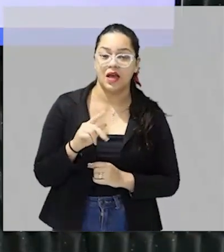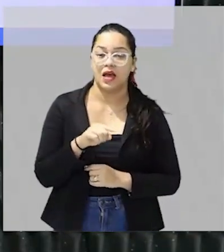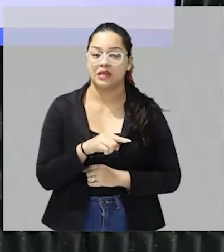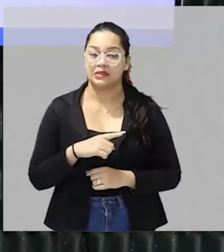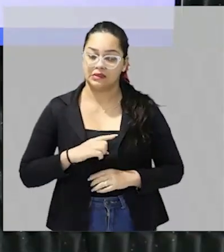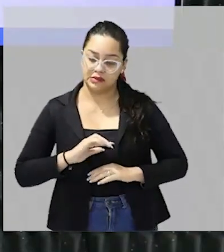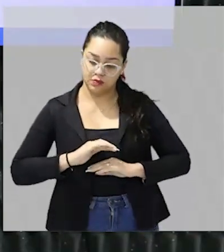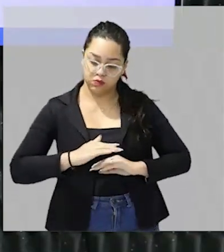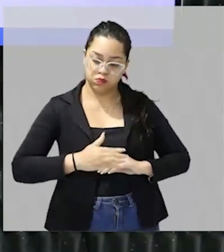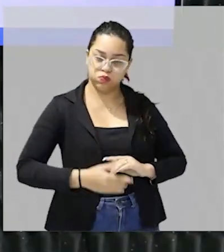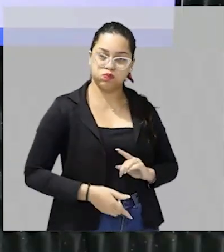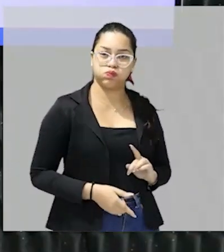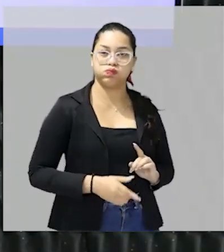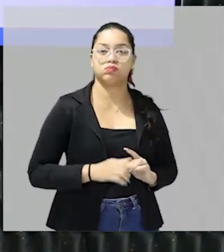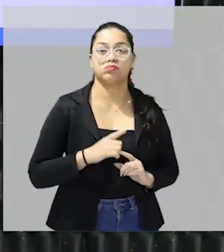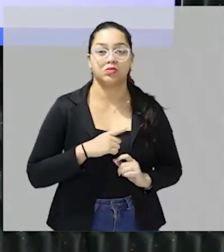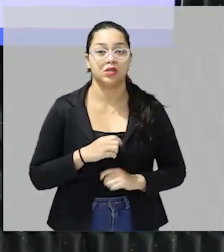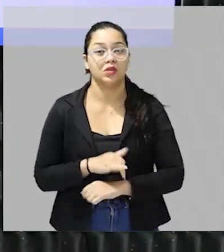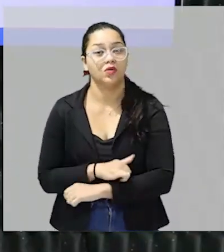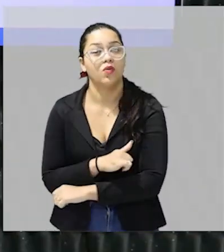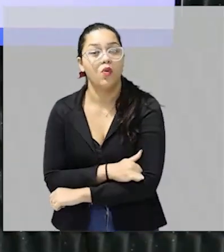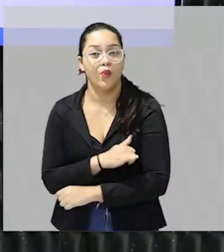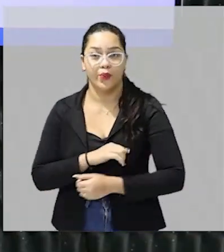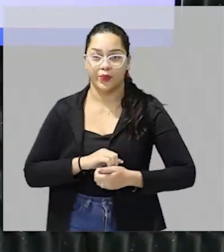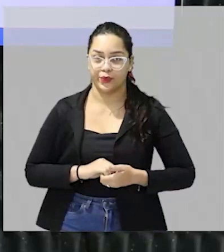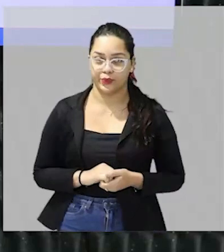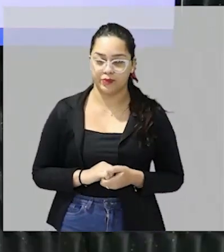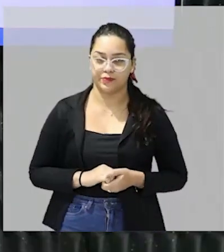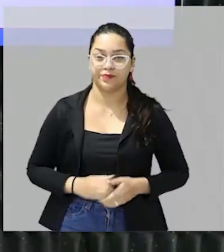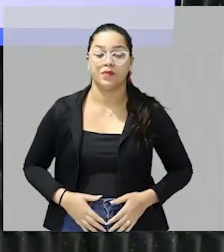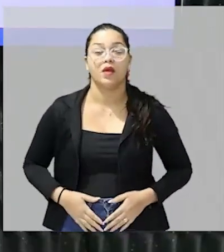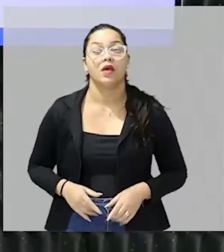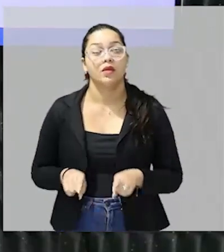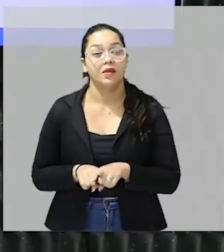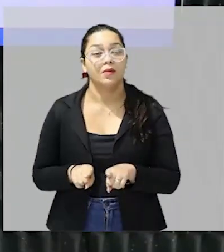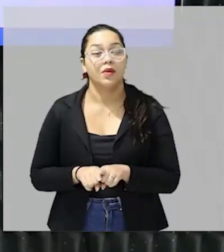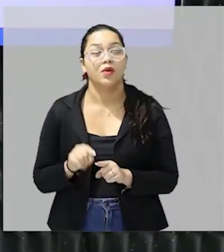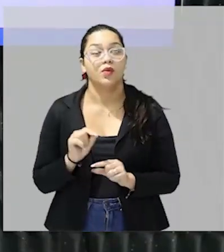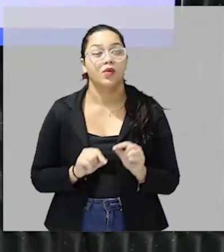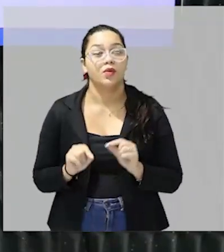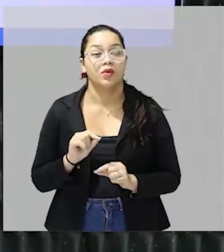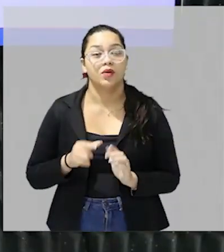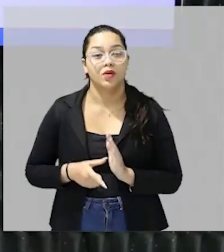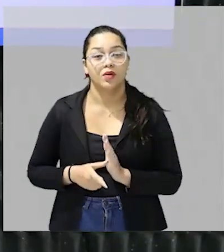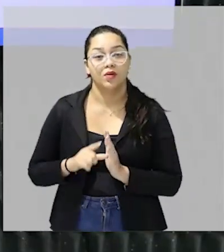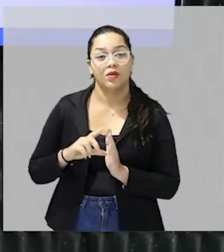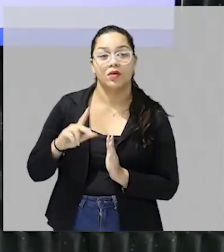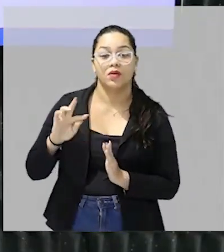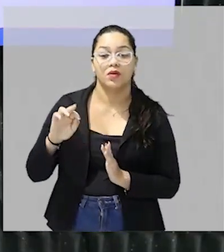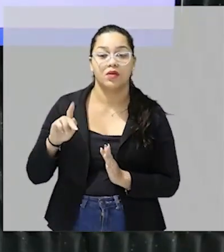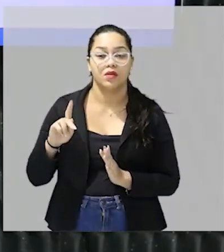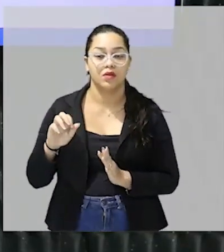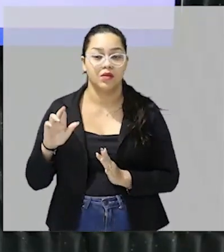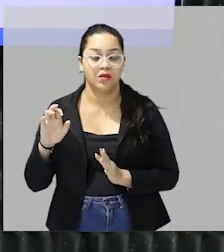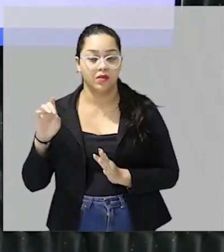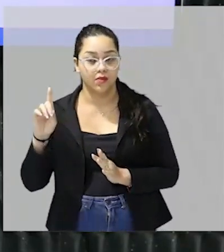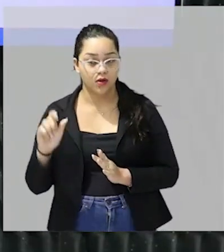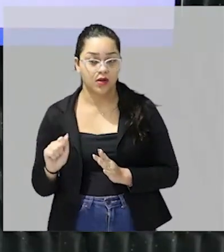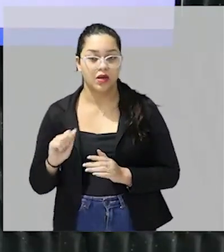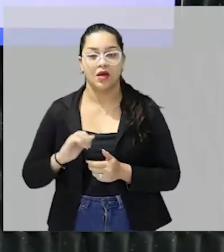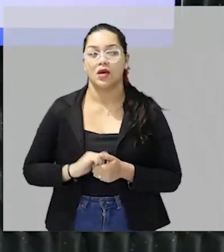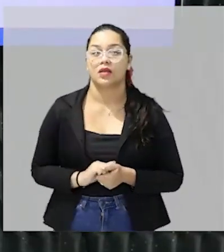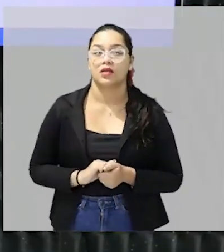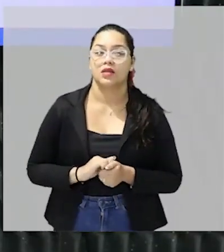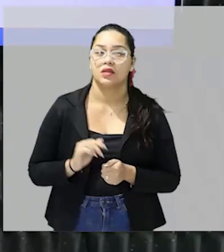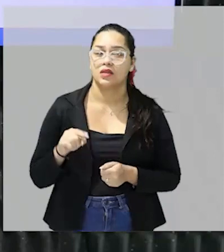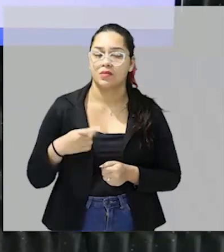com uma barriguinha avantajada, que estava gordinho, isso, aquilo, outro. Ele estava na sua pré-temporada, período preparatório.